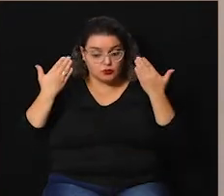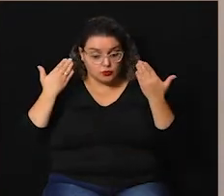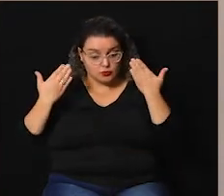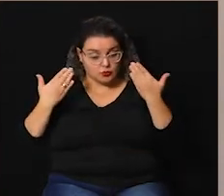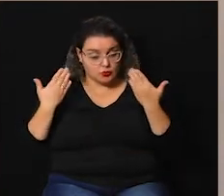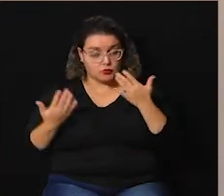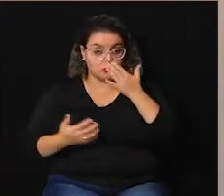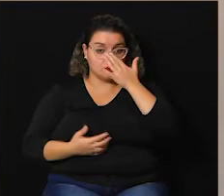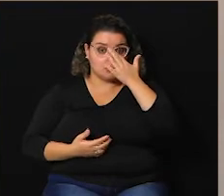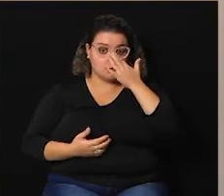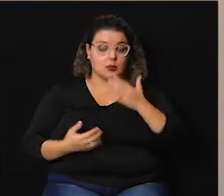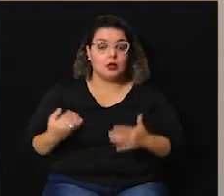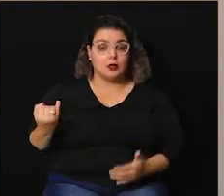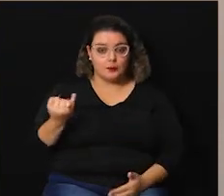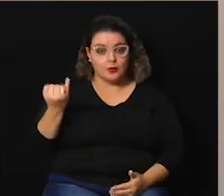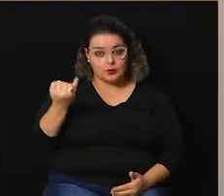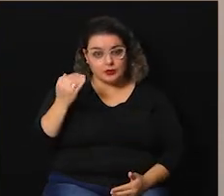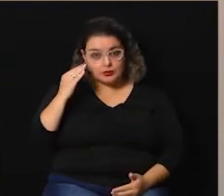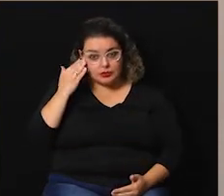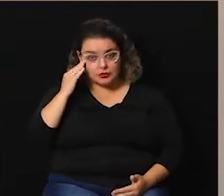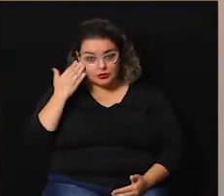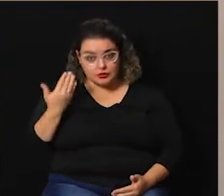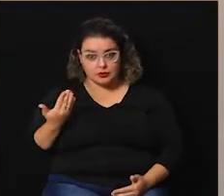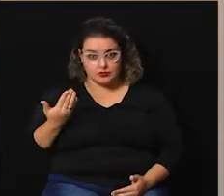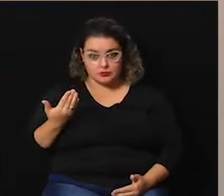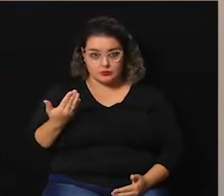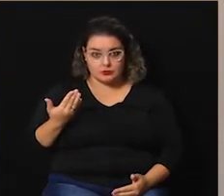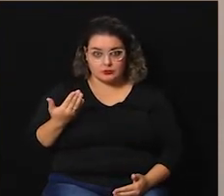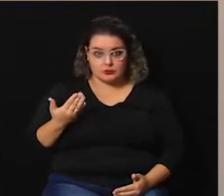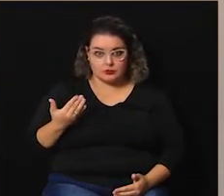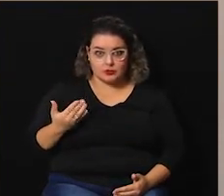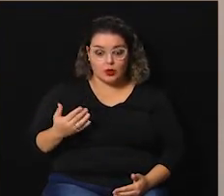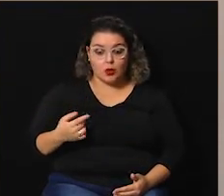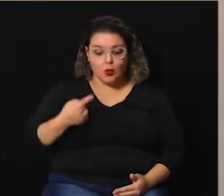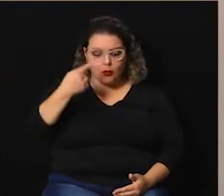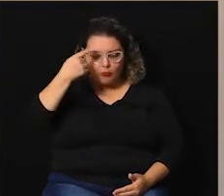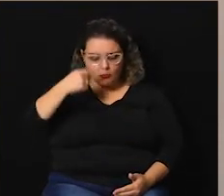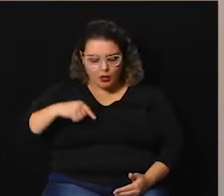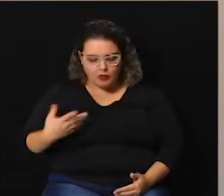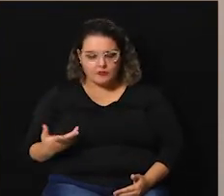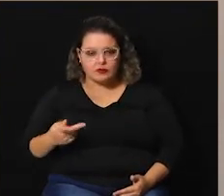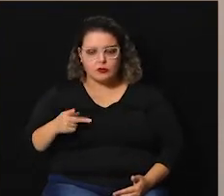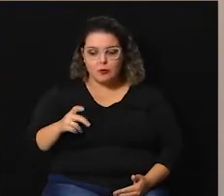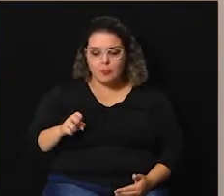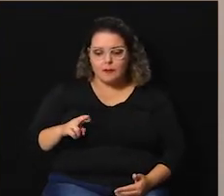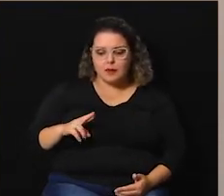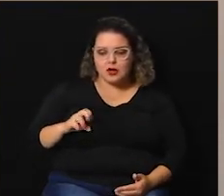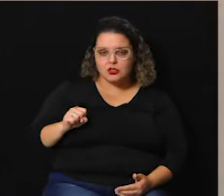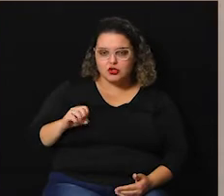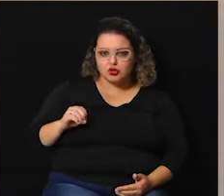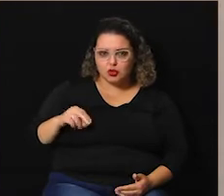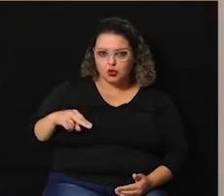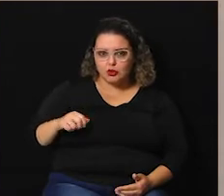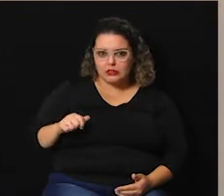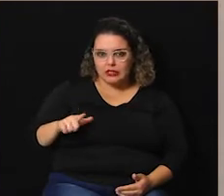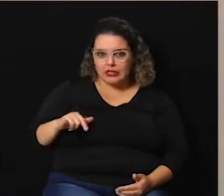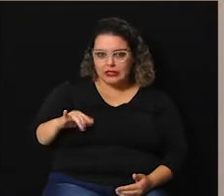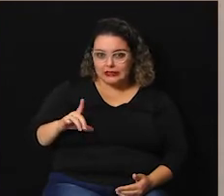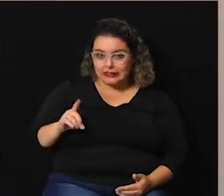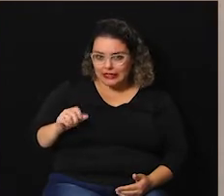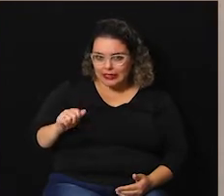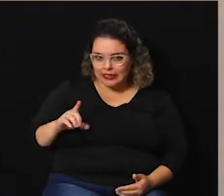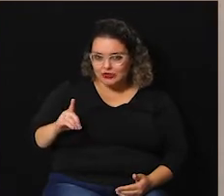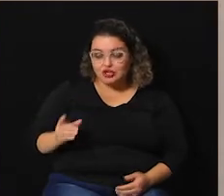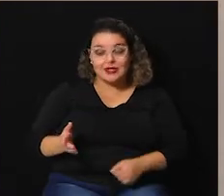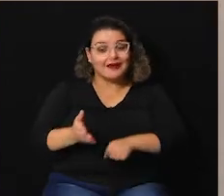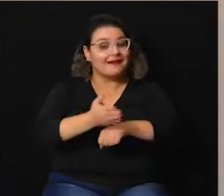psicológico, é importante entender constituições da personalidade, questões que podem vir antes até dessa